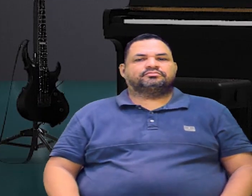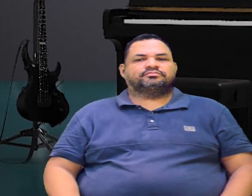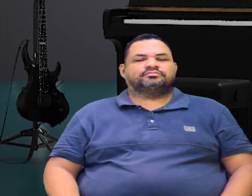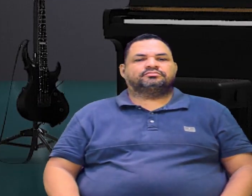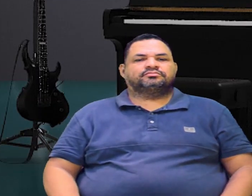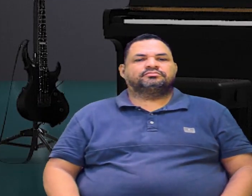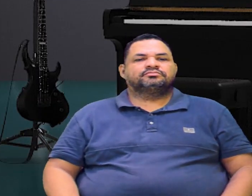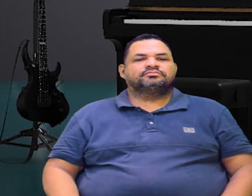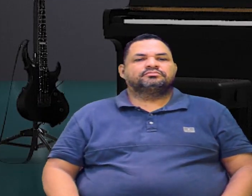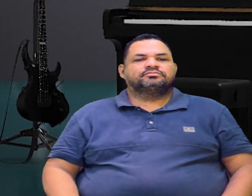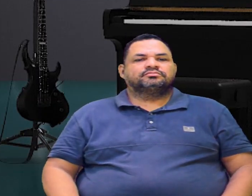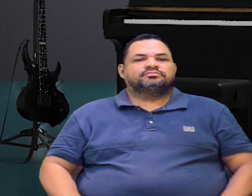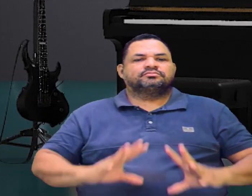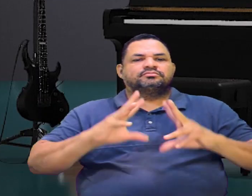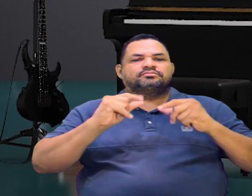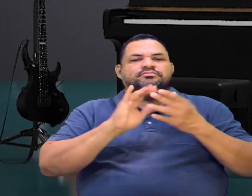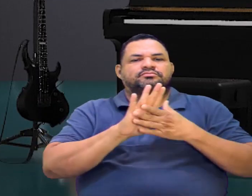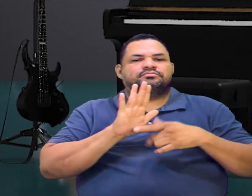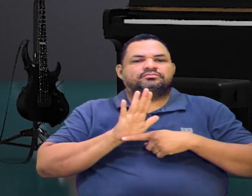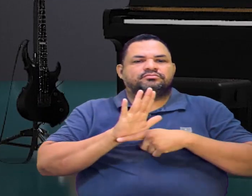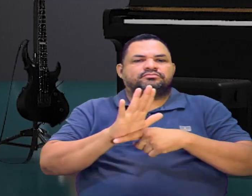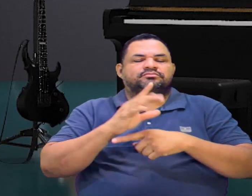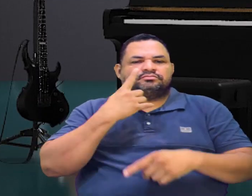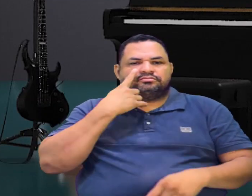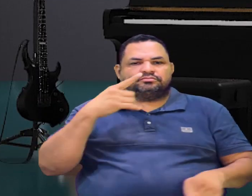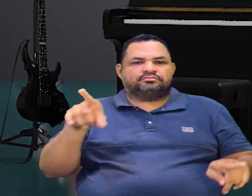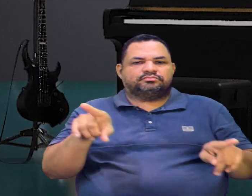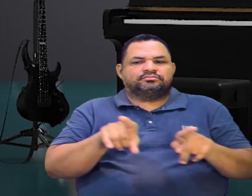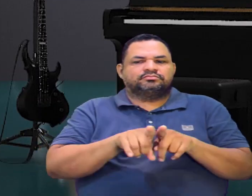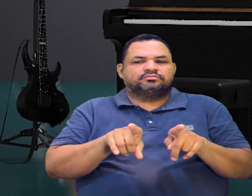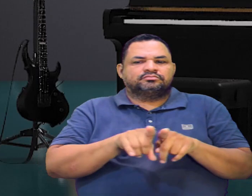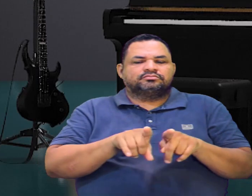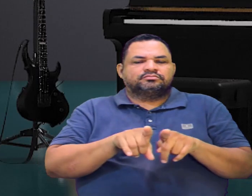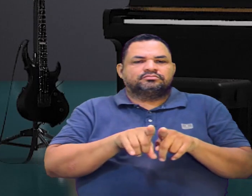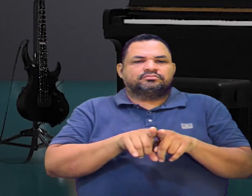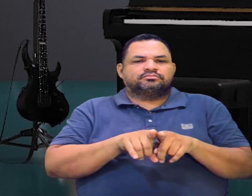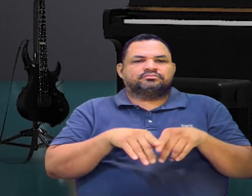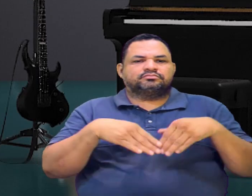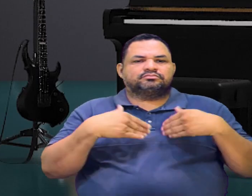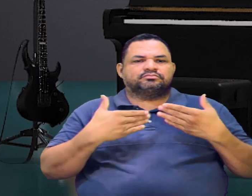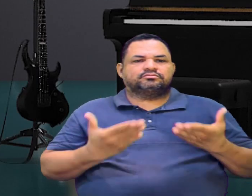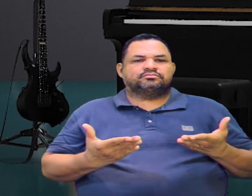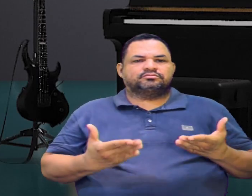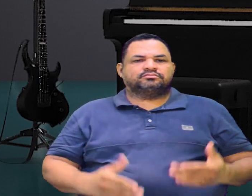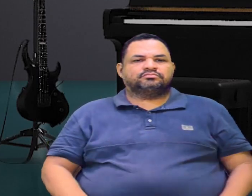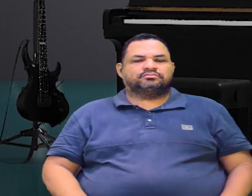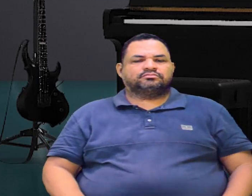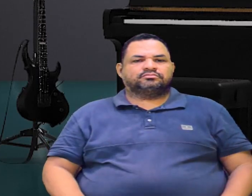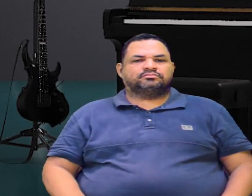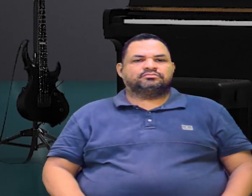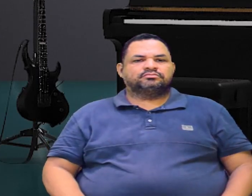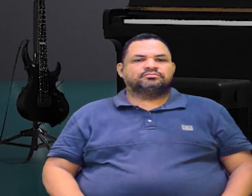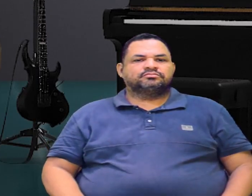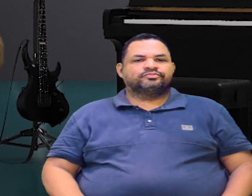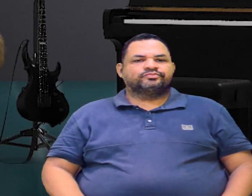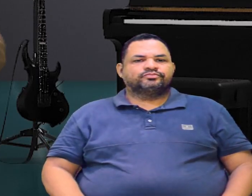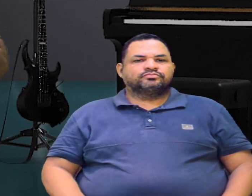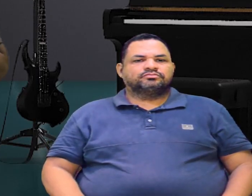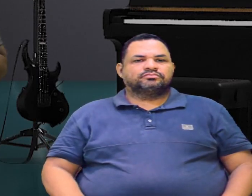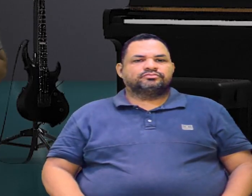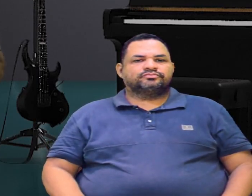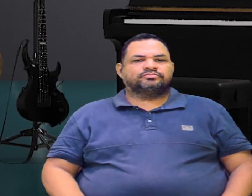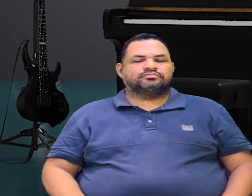né? E tudo isso favorece. Eu vi também uma coisa muito interessante, eu estava vendo dorama, eu gosto de